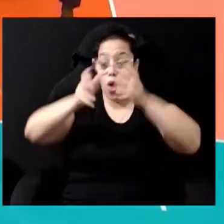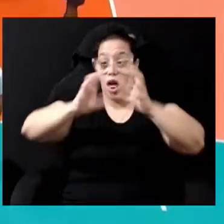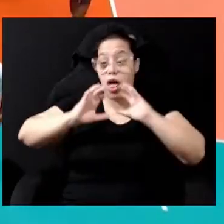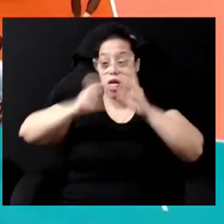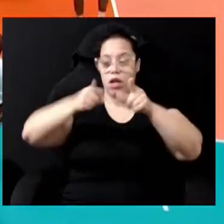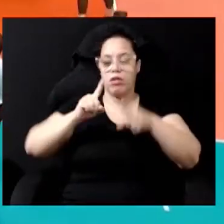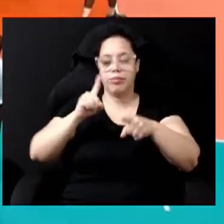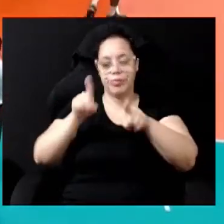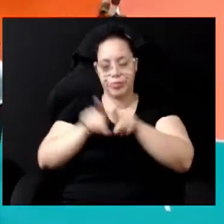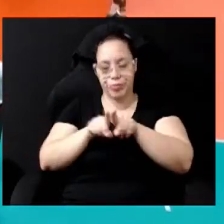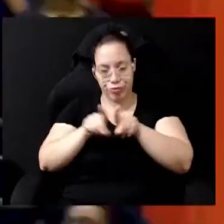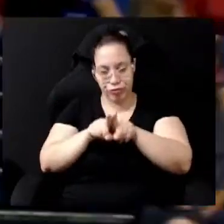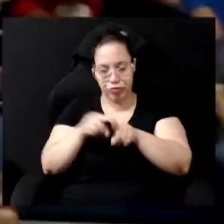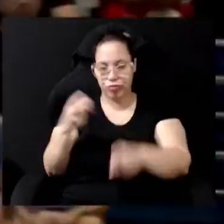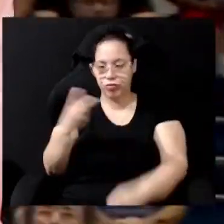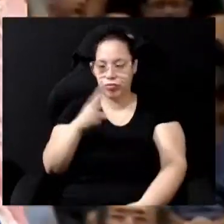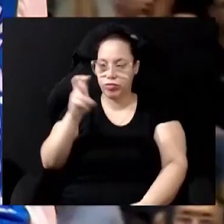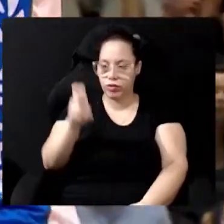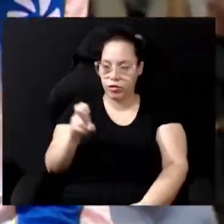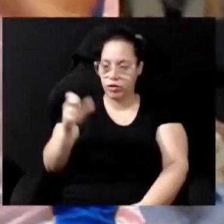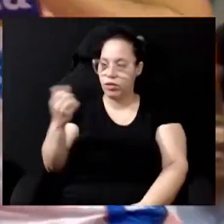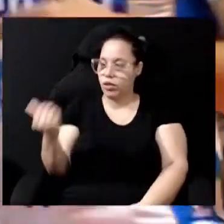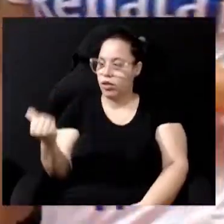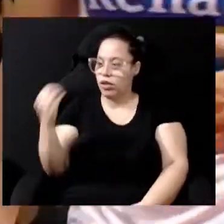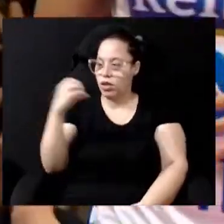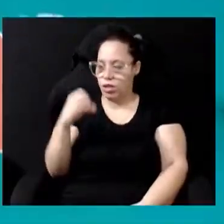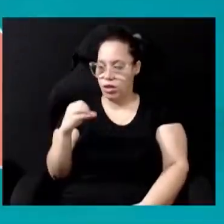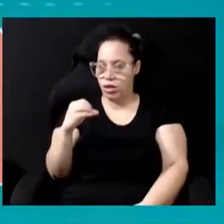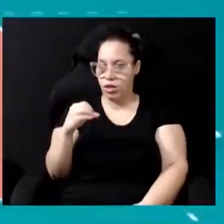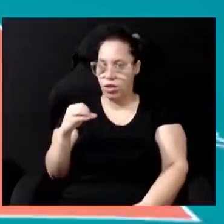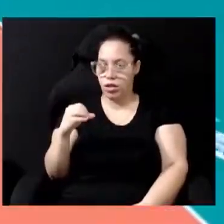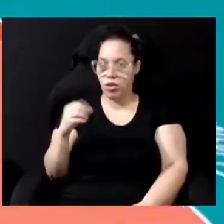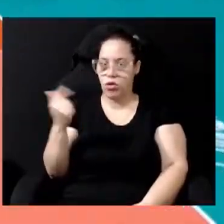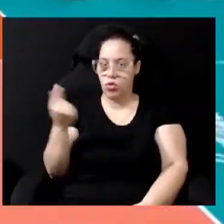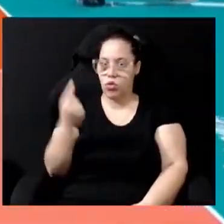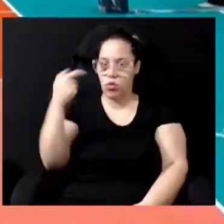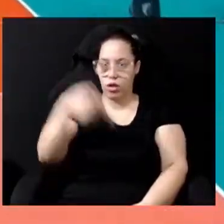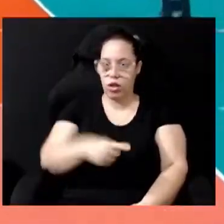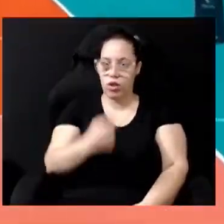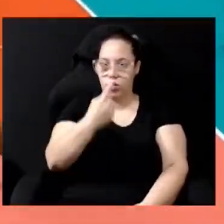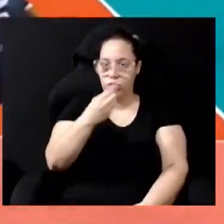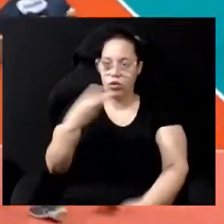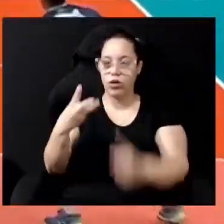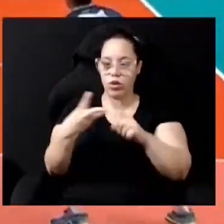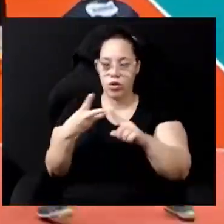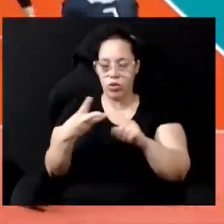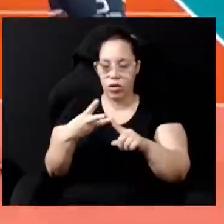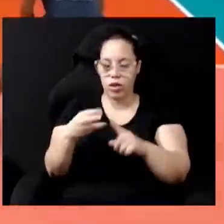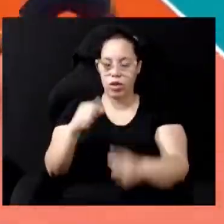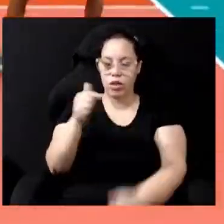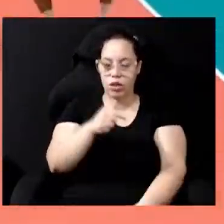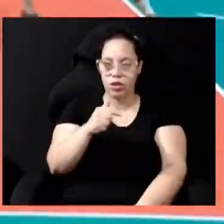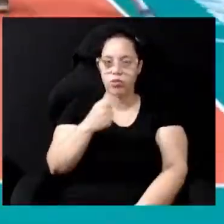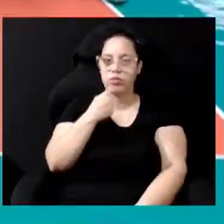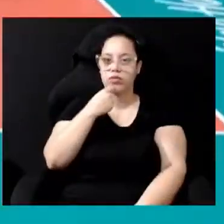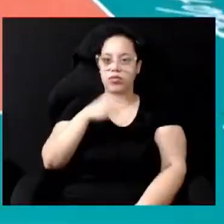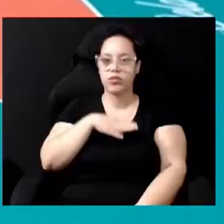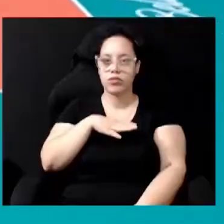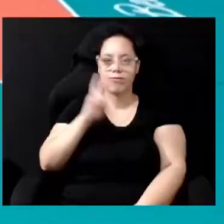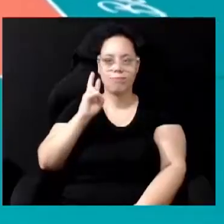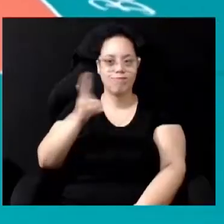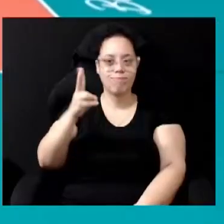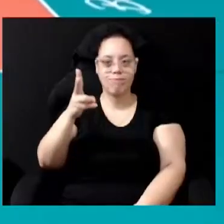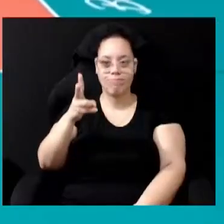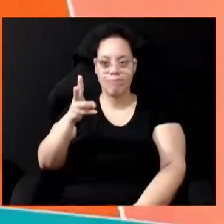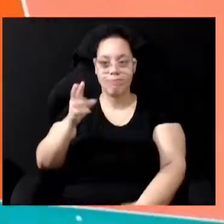isso, 25-16 e 7-1. No terceiro set, Campinas sempre ficou à frente